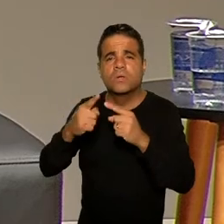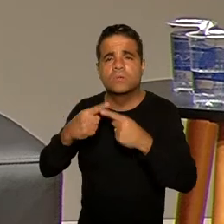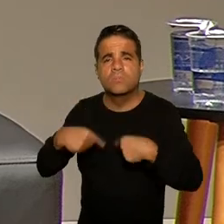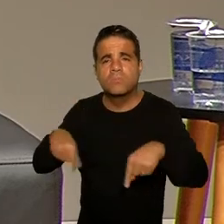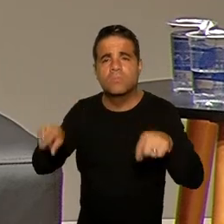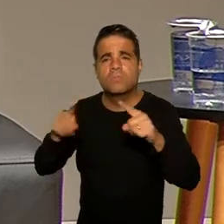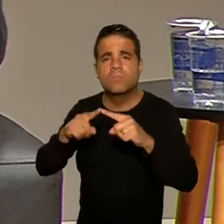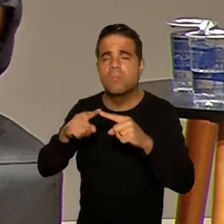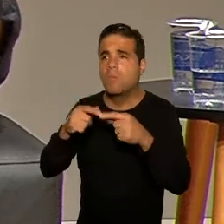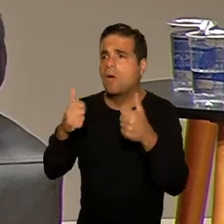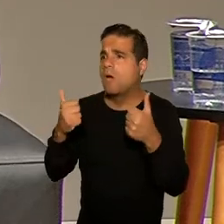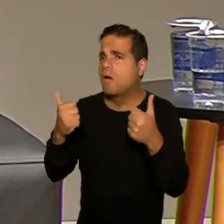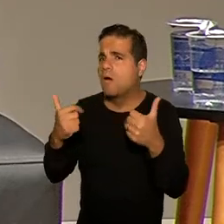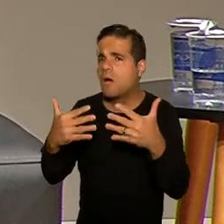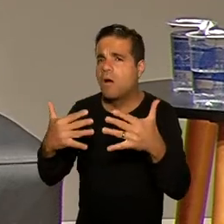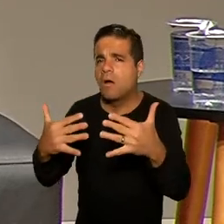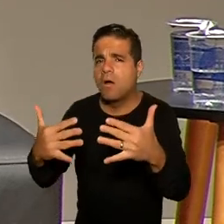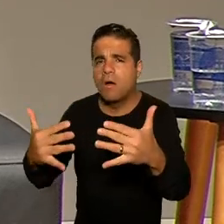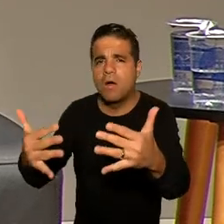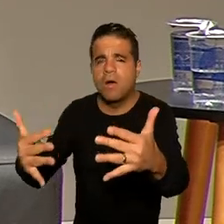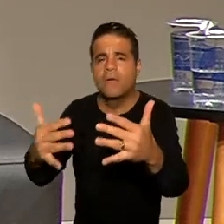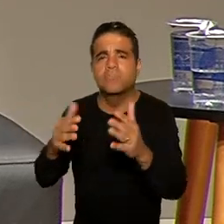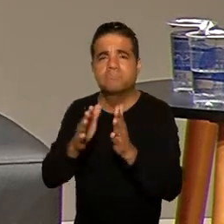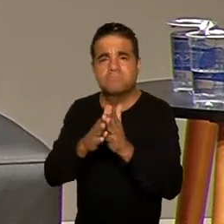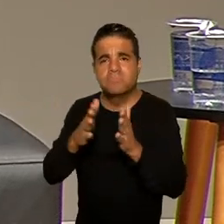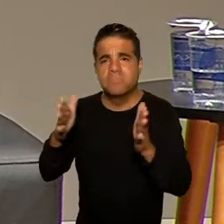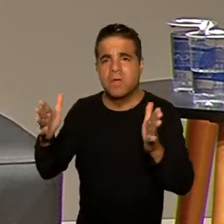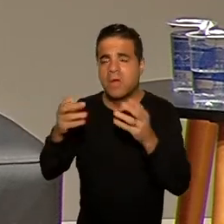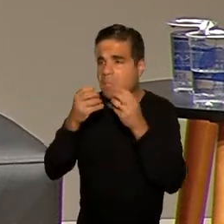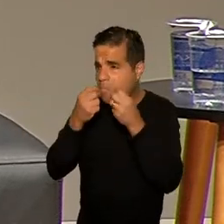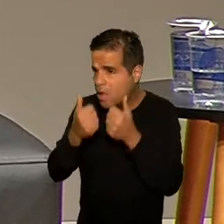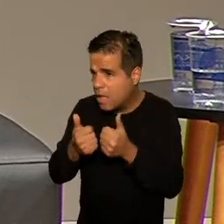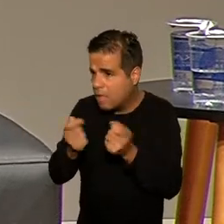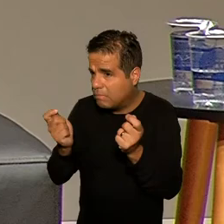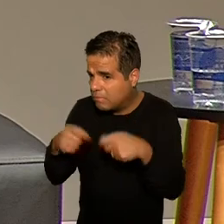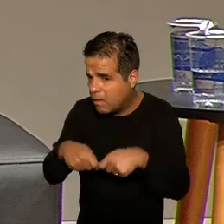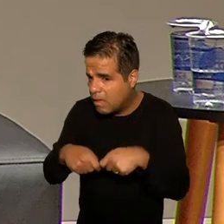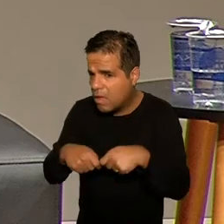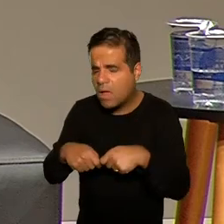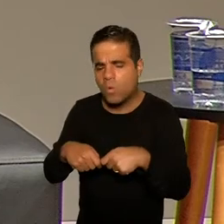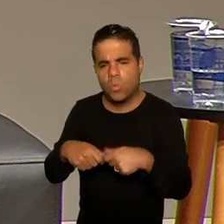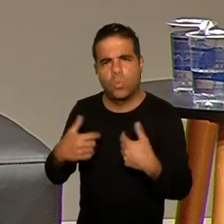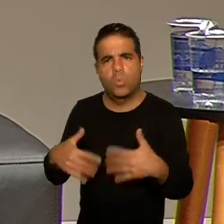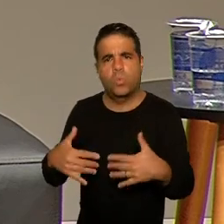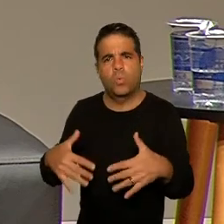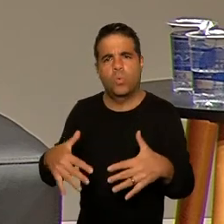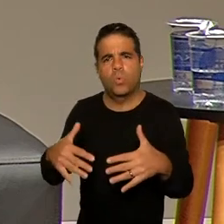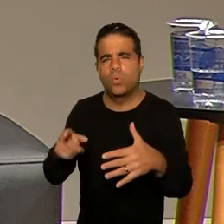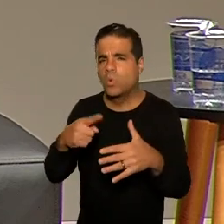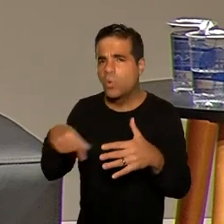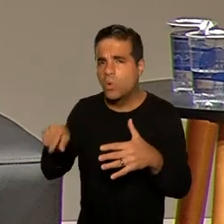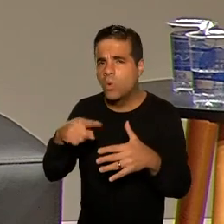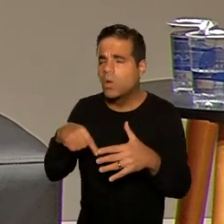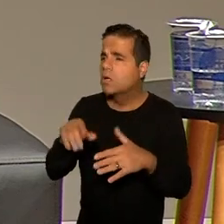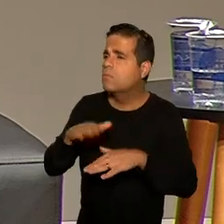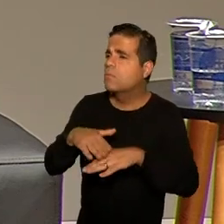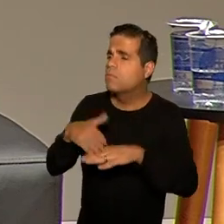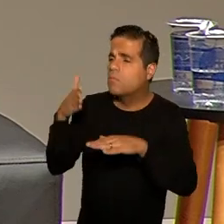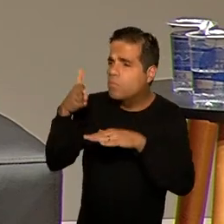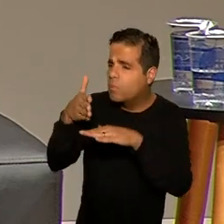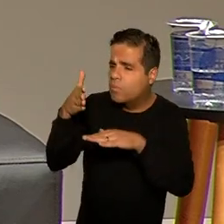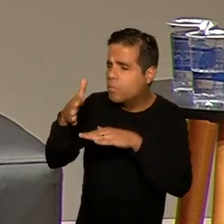uma lógica de articular entre muitos aquilo que também é produzido por muitos e quem